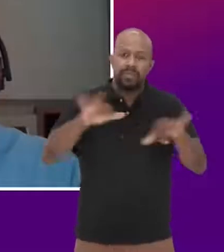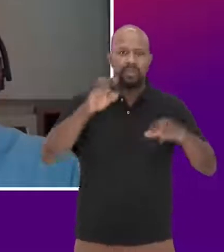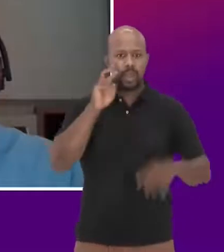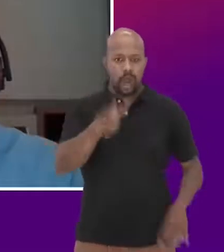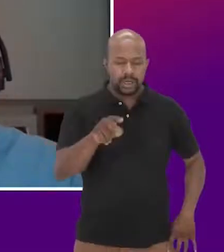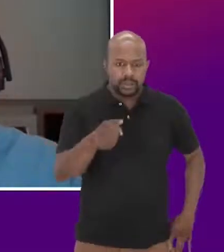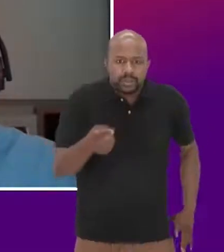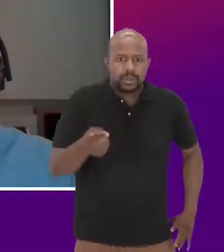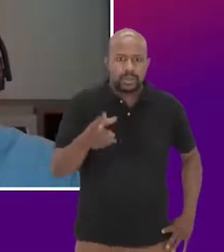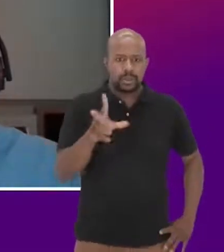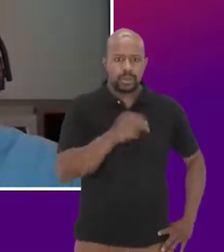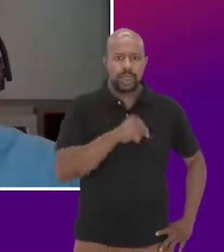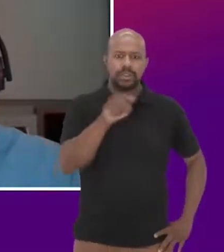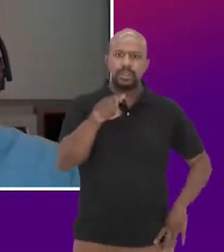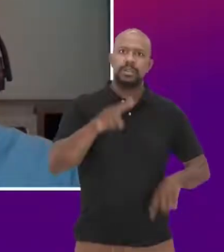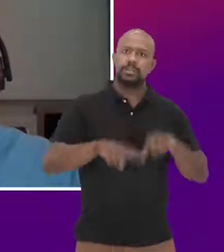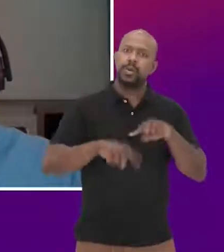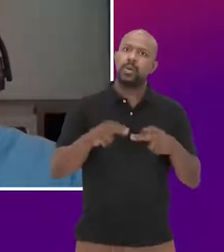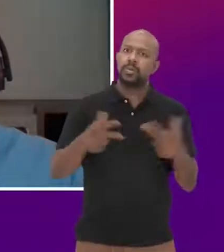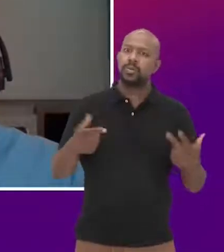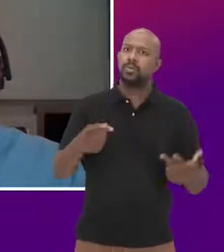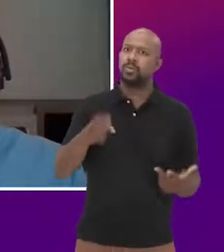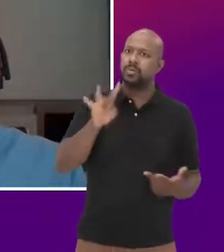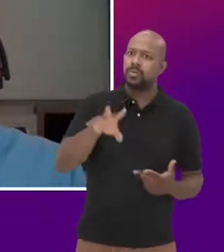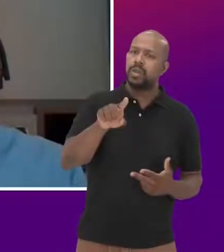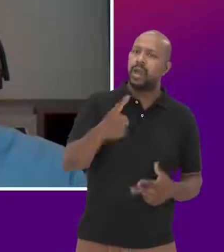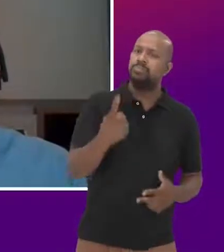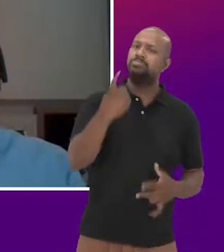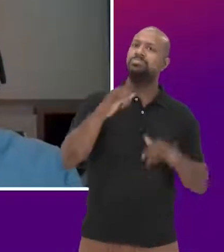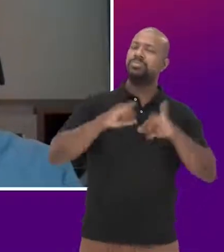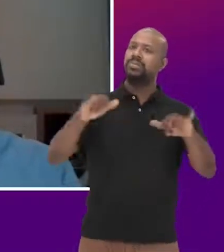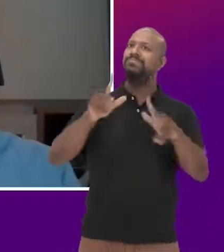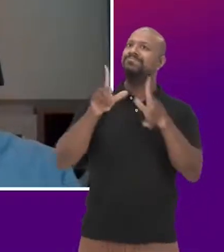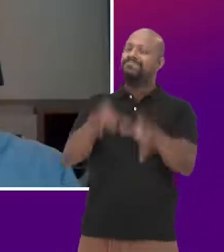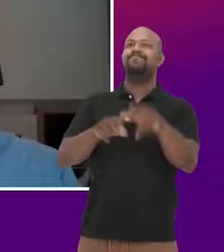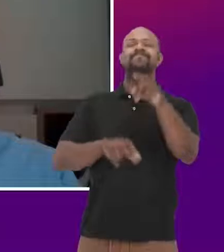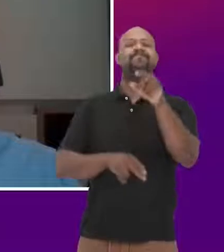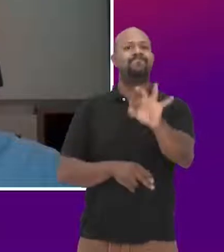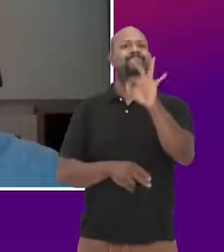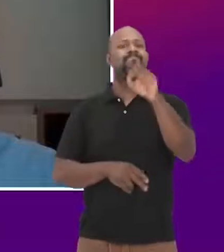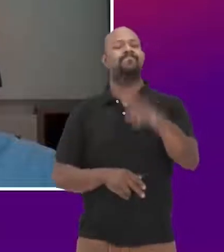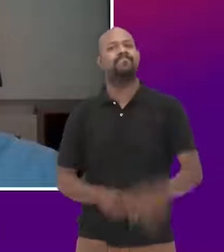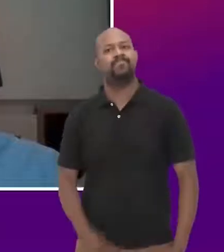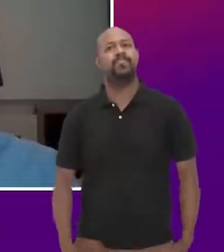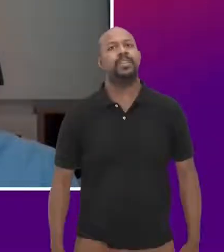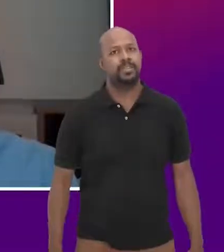olha e diz assim, puxa vida, esse produto só podia ter uma publicidade assim.